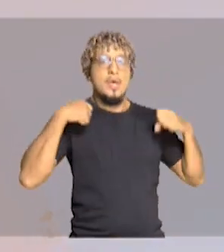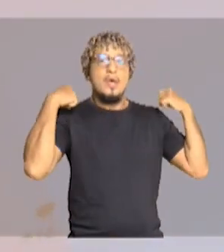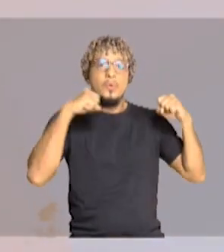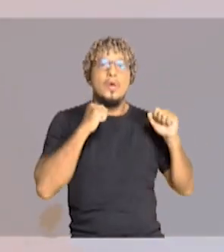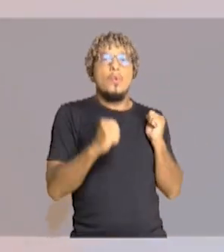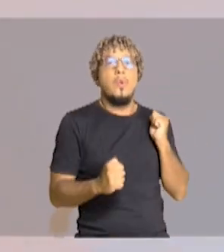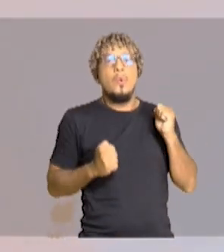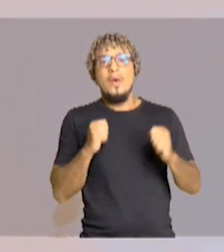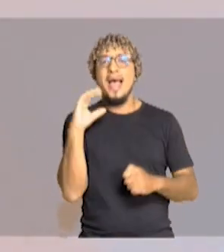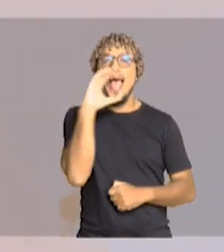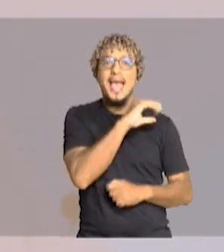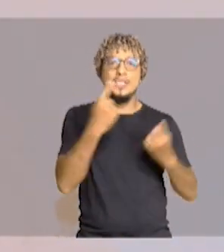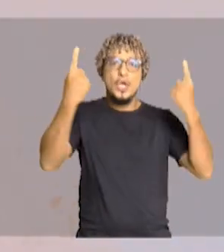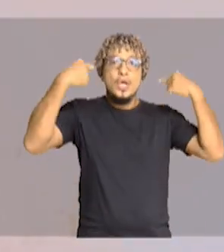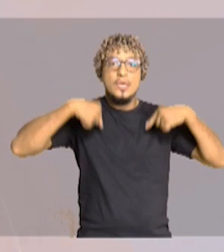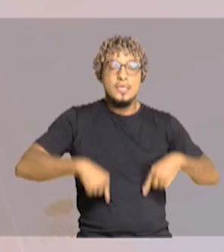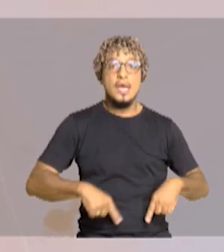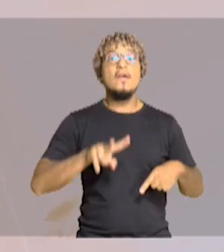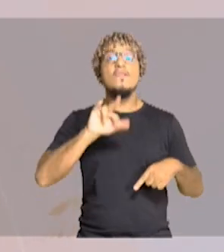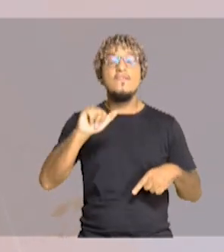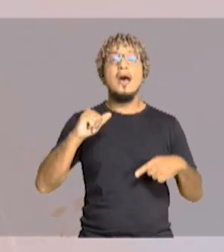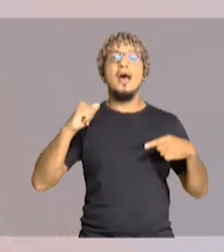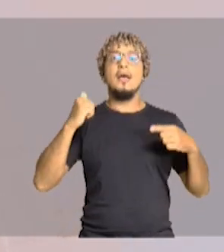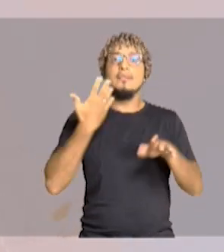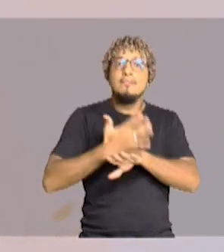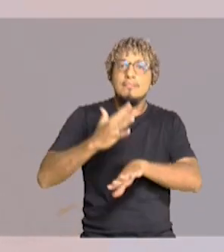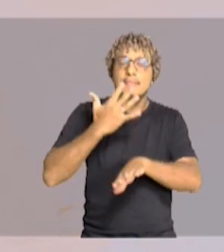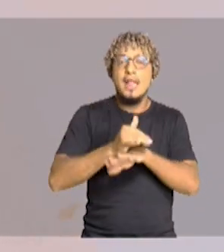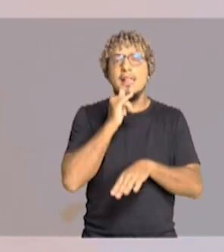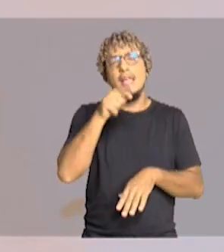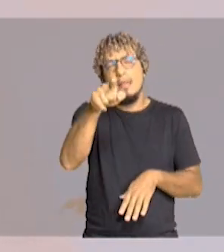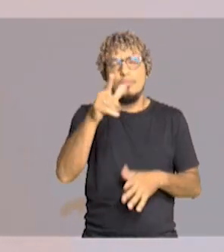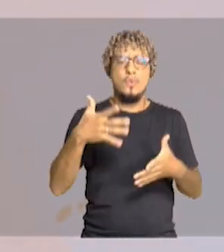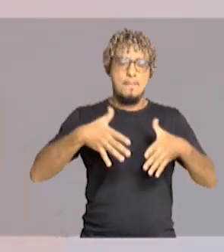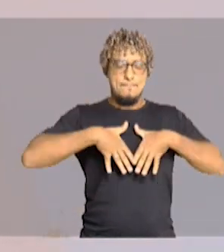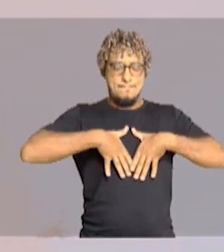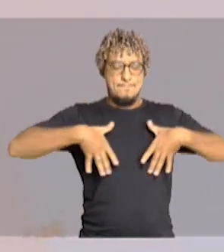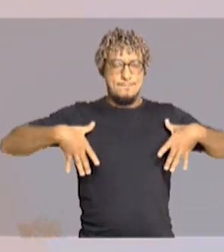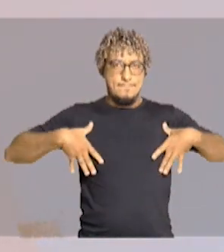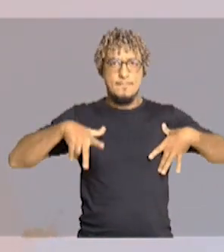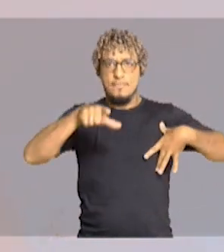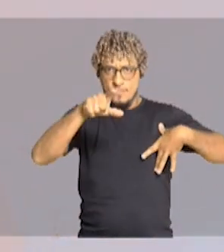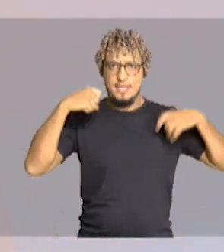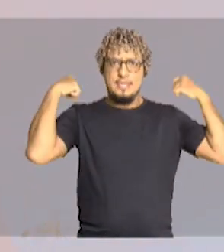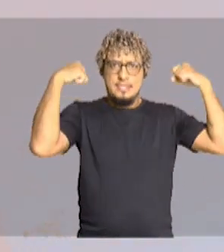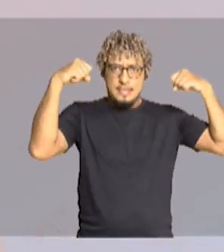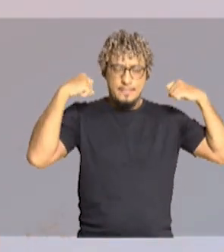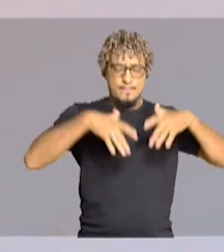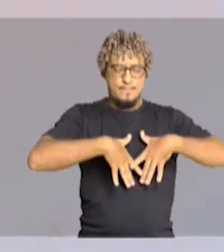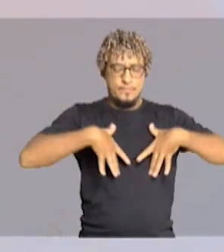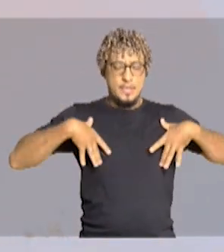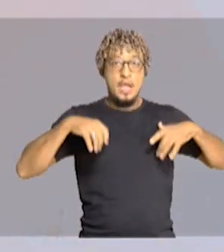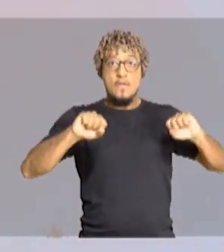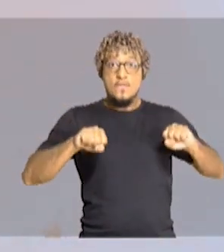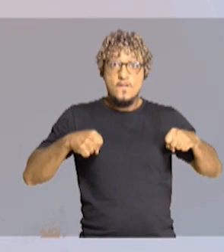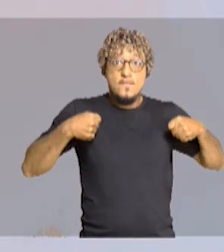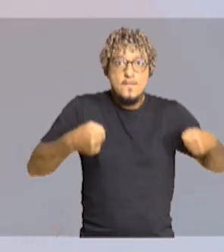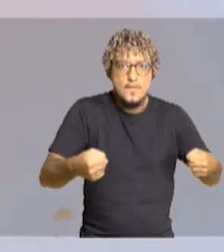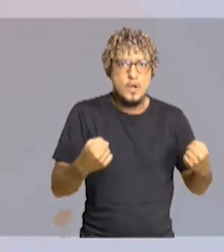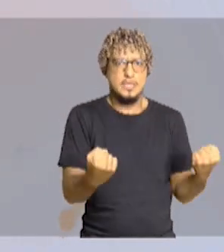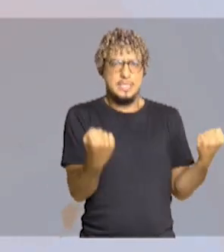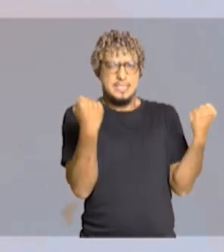aquela musculatura que você vai treinar se você vai treinar peito você precisa treinamento de força